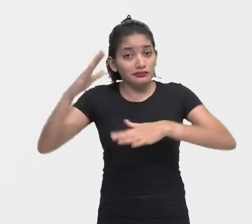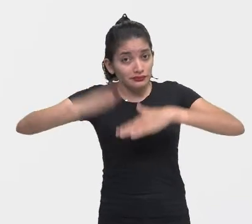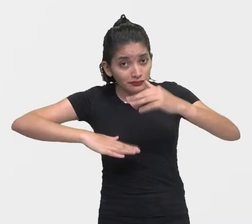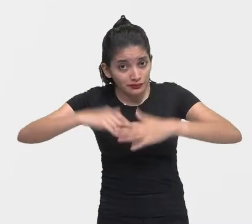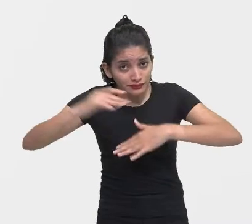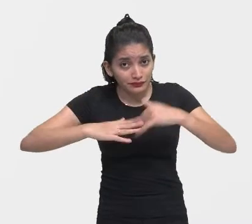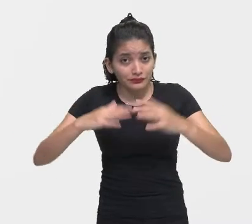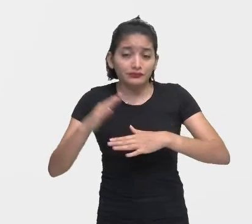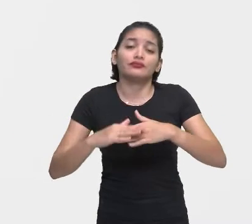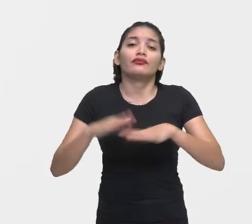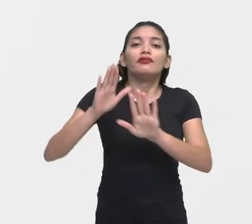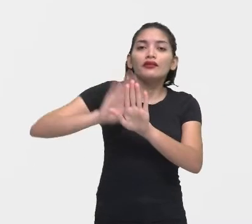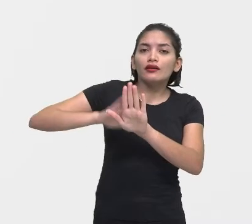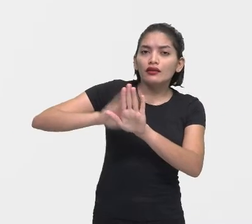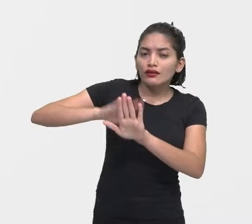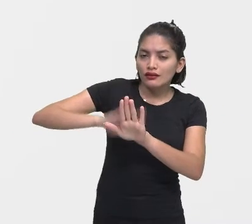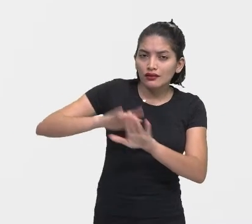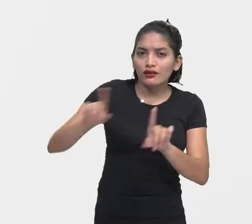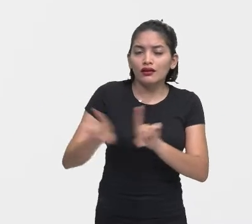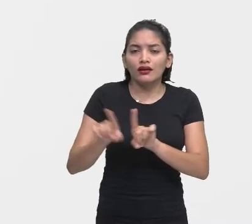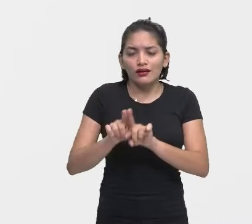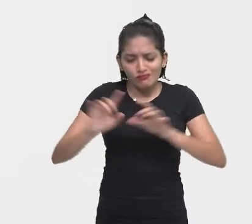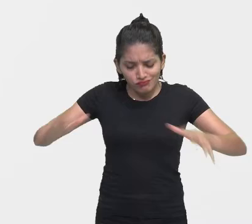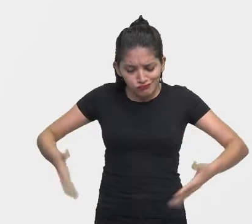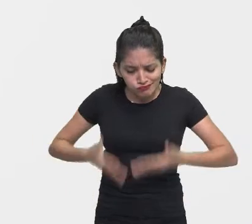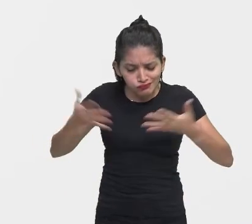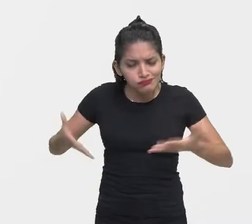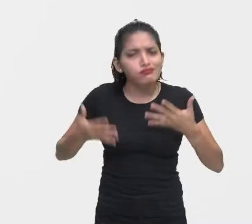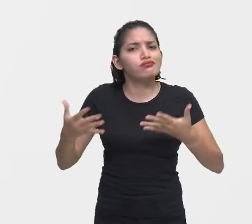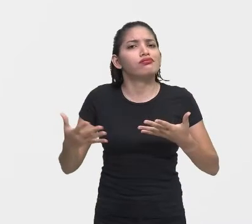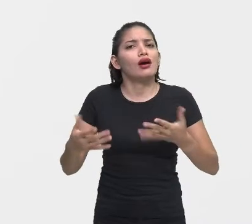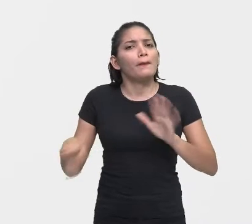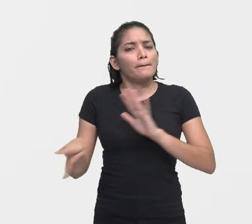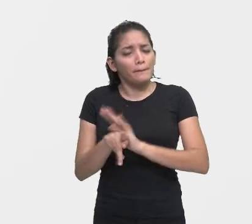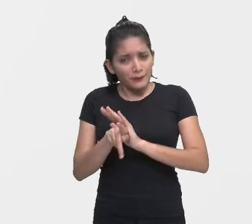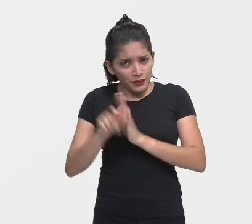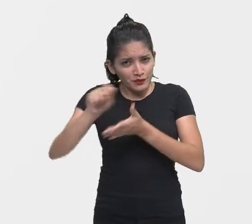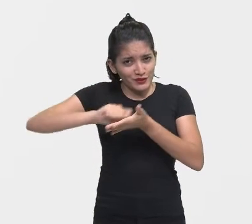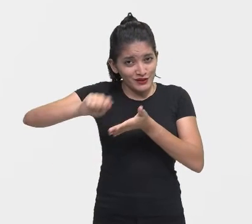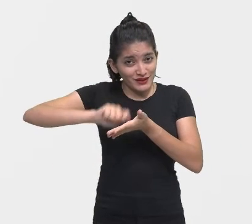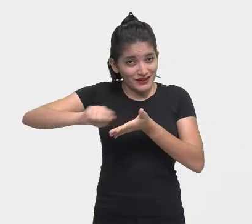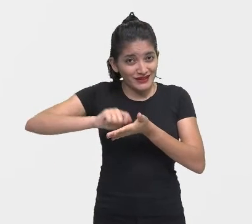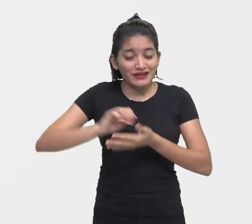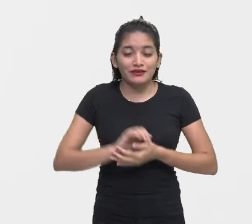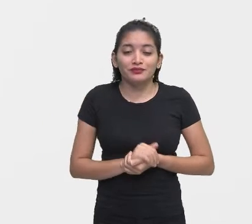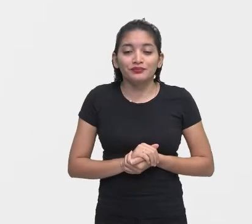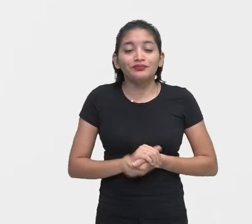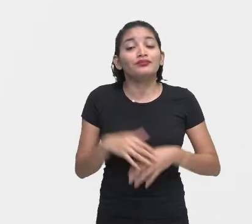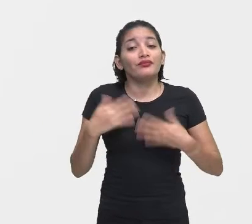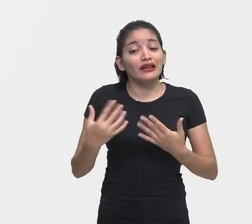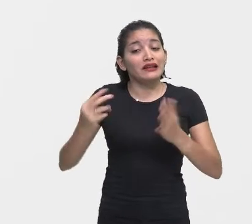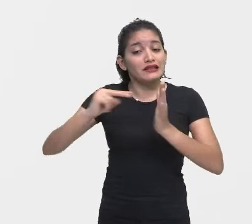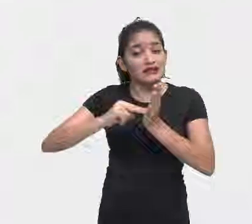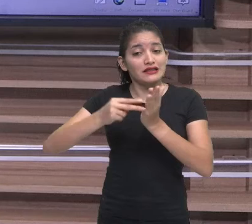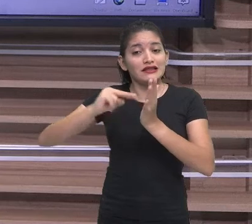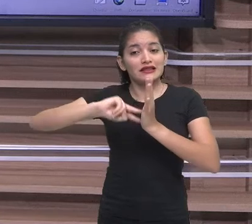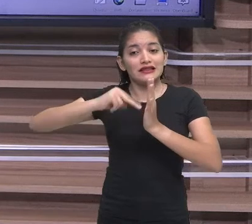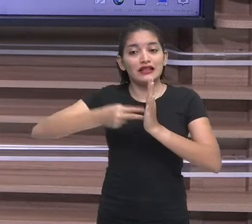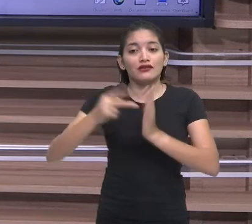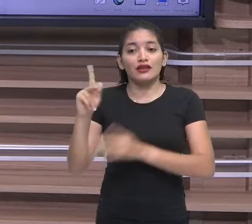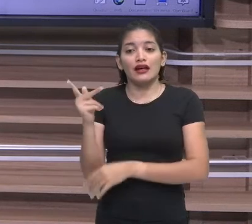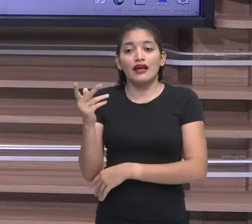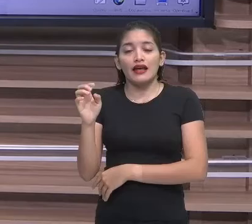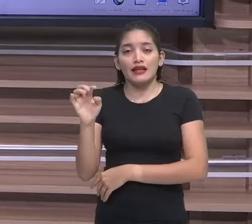profissão, ideologia e estilos próprios de escrita. Correto? Então, esses são os heterônimos dele.